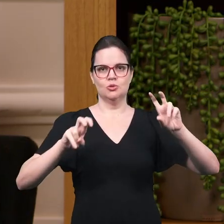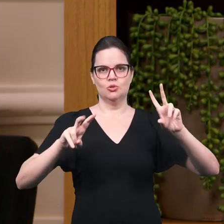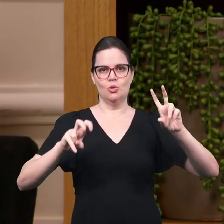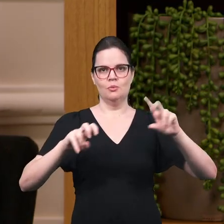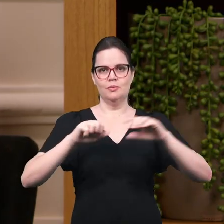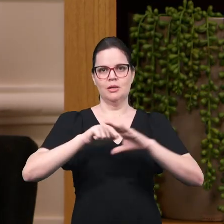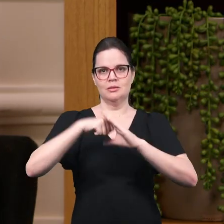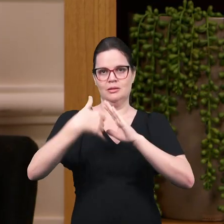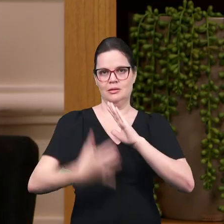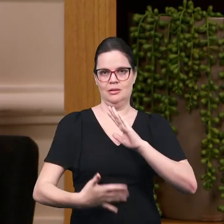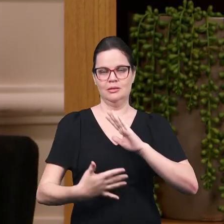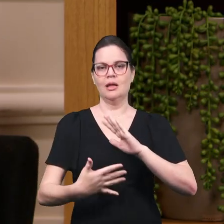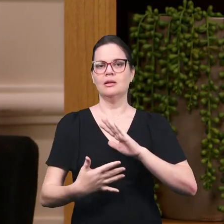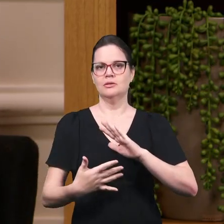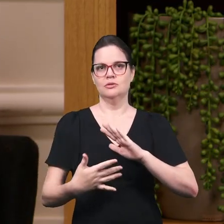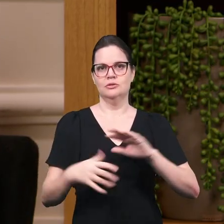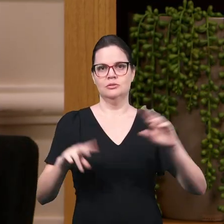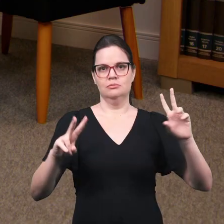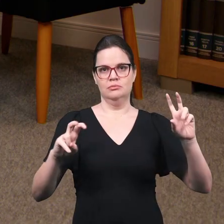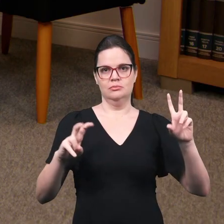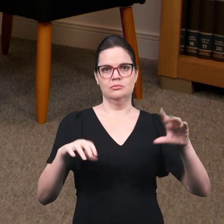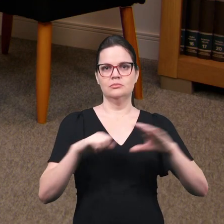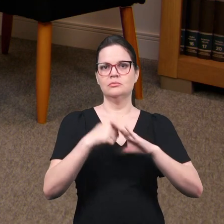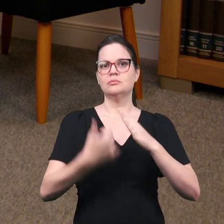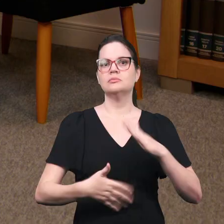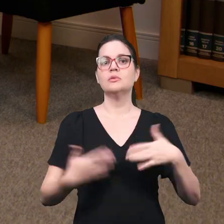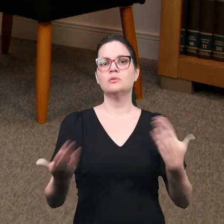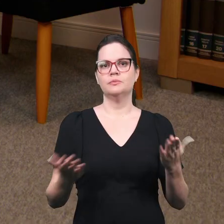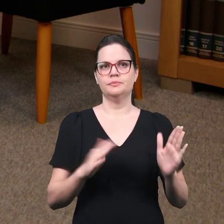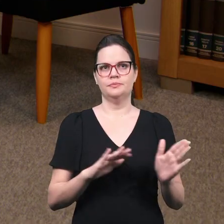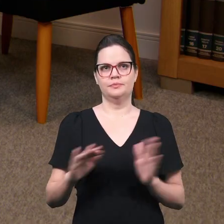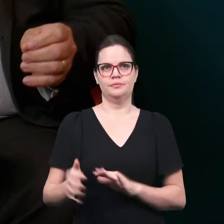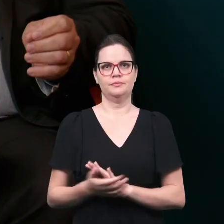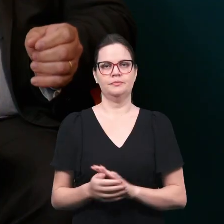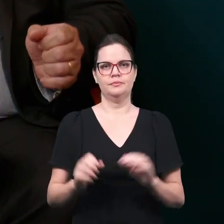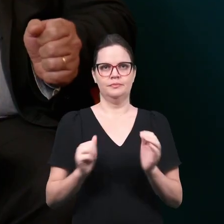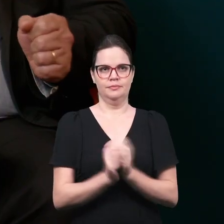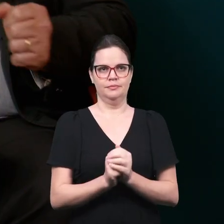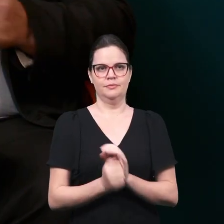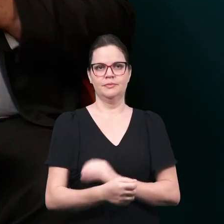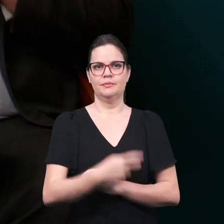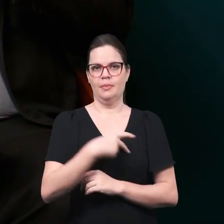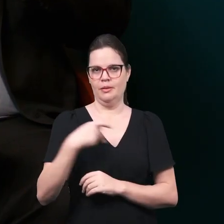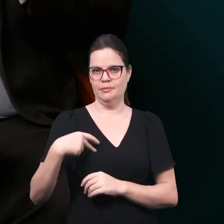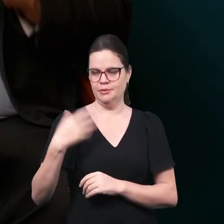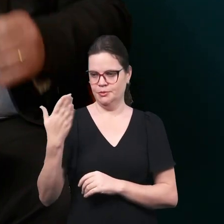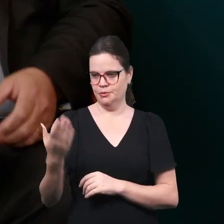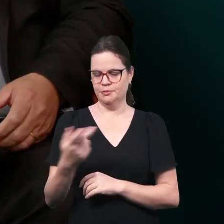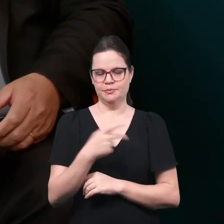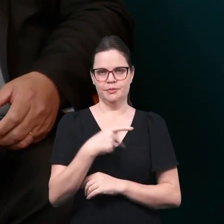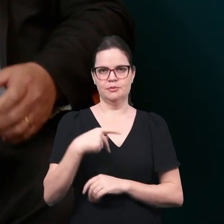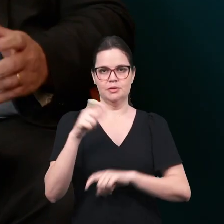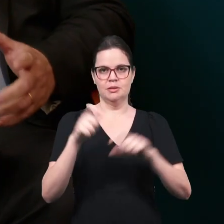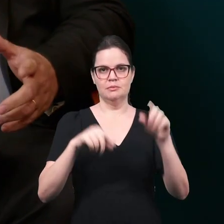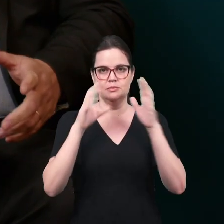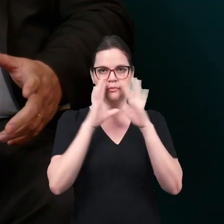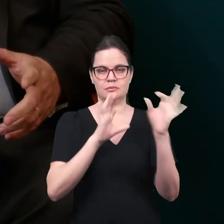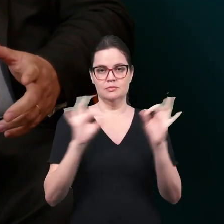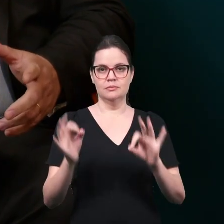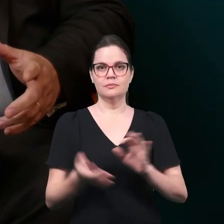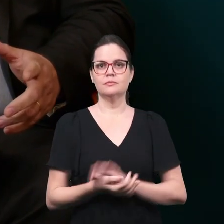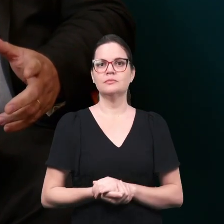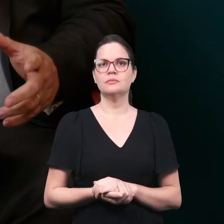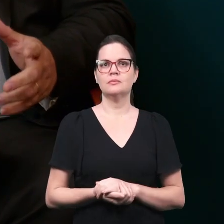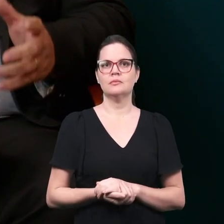esta classificação, entre aspas. Amém. Pastor Márcio, pastor Fernando, os nossos irmãos que estão em